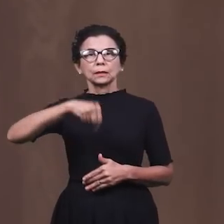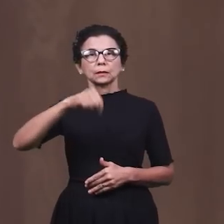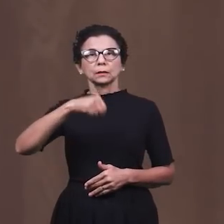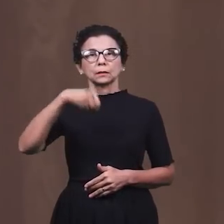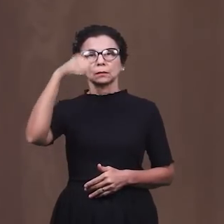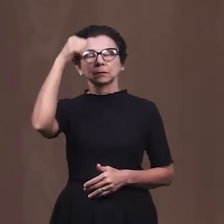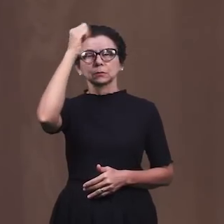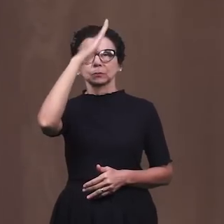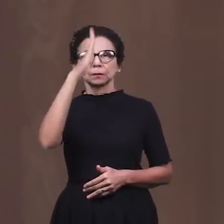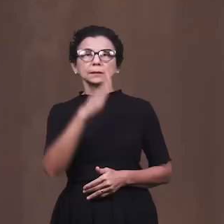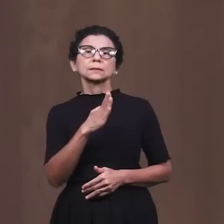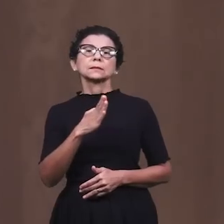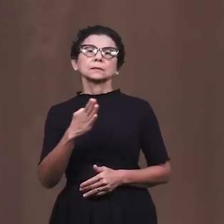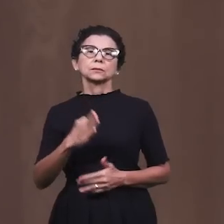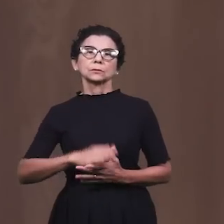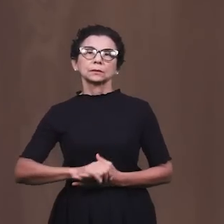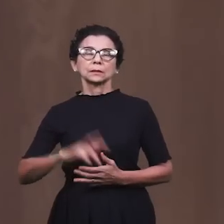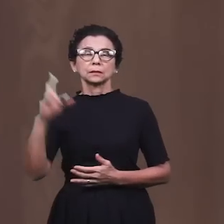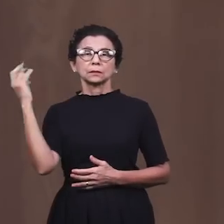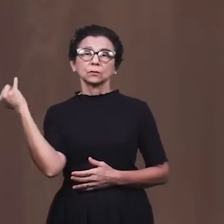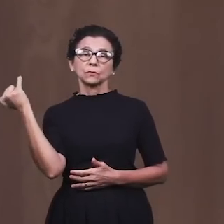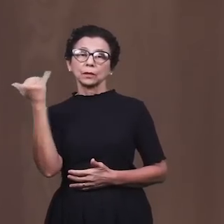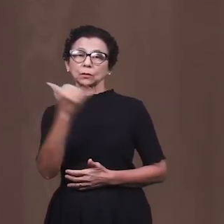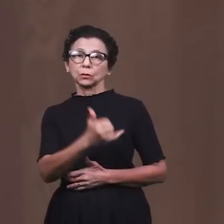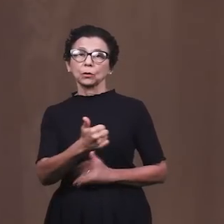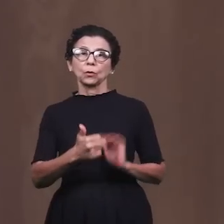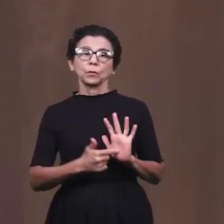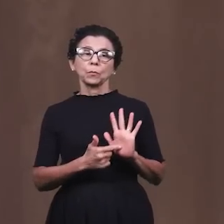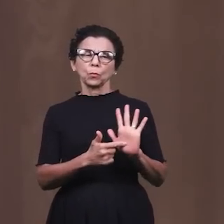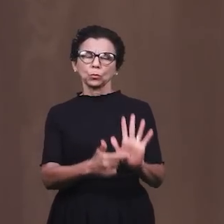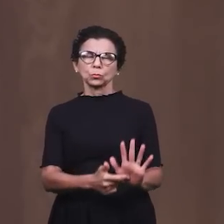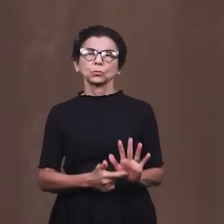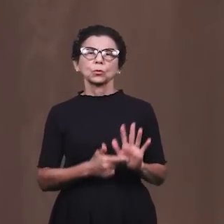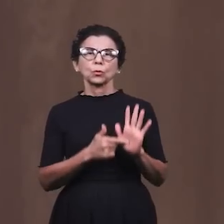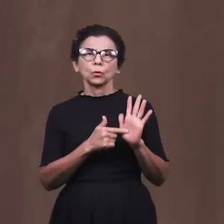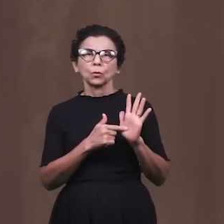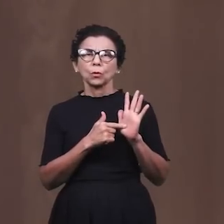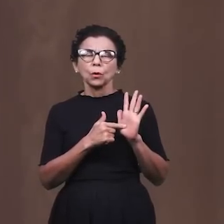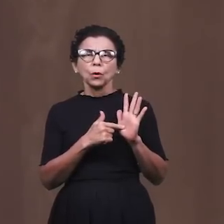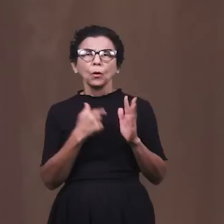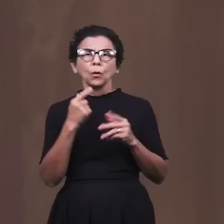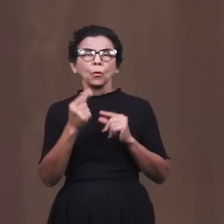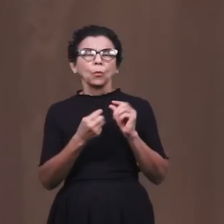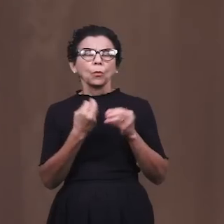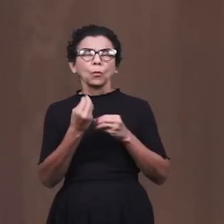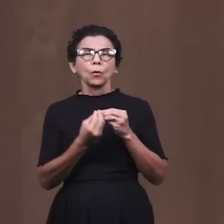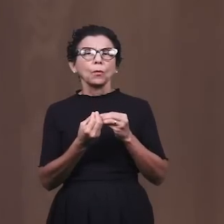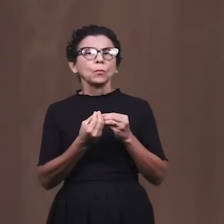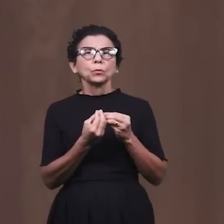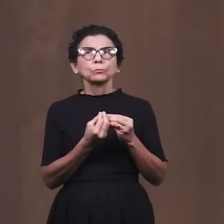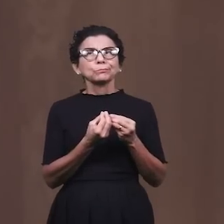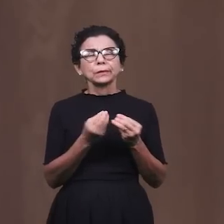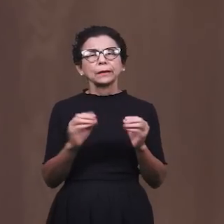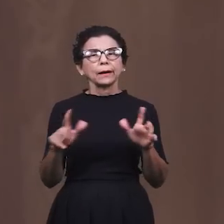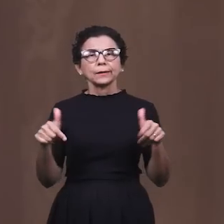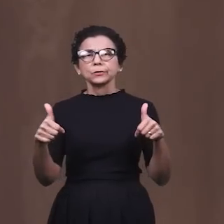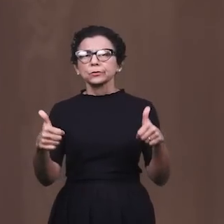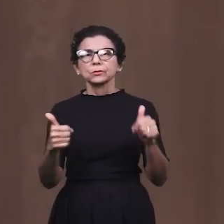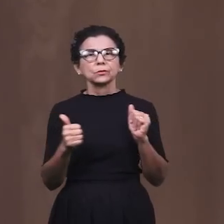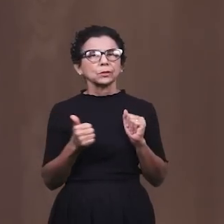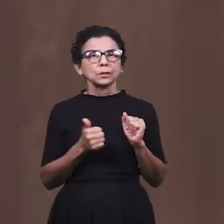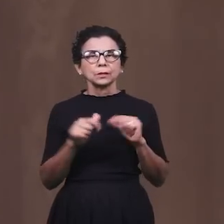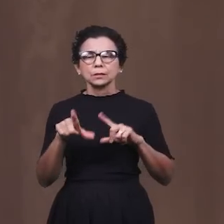se revelou a ela, e Deus mostrou para ela uma direção que ela estava precisando. E isso foi ótimo, porque ela chegando lá, depois dessa